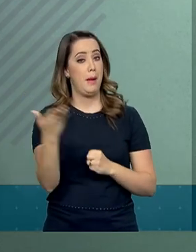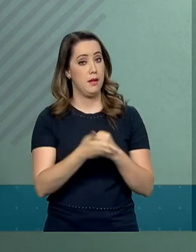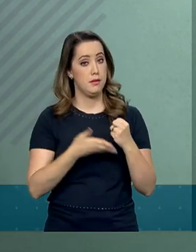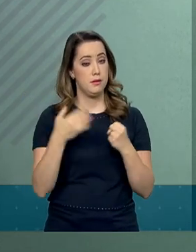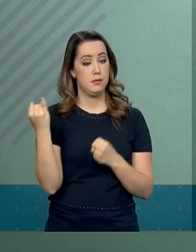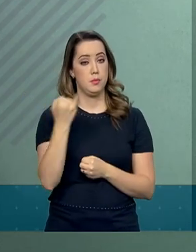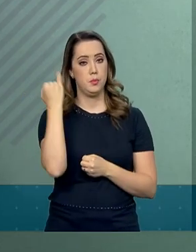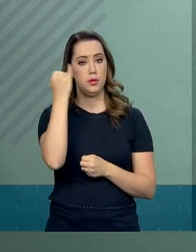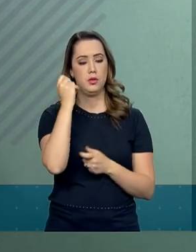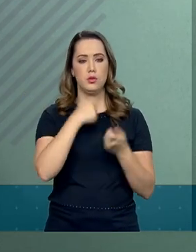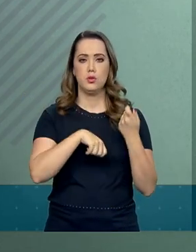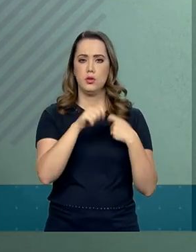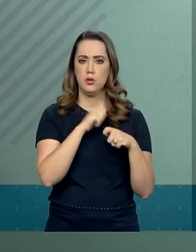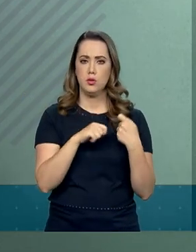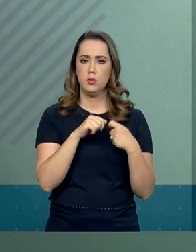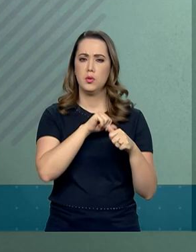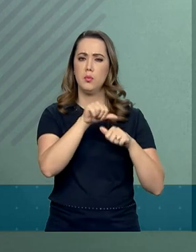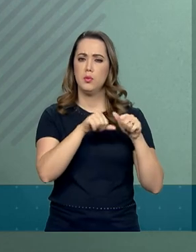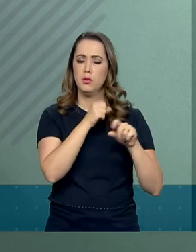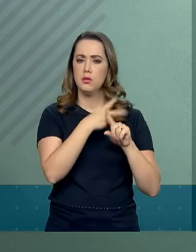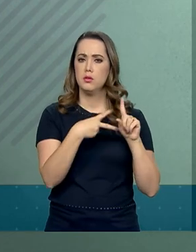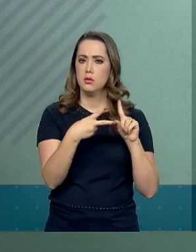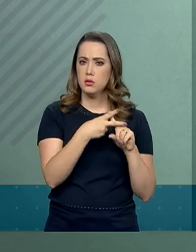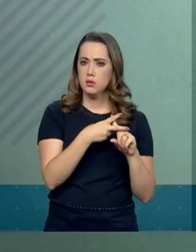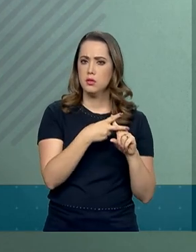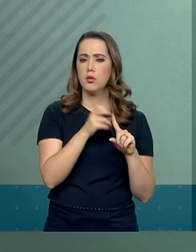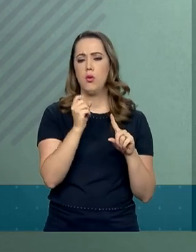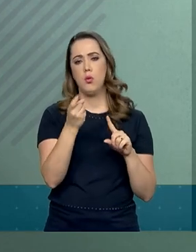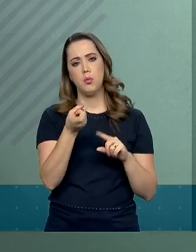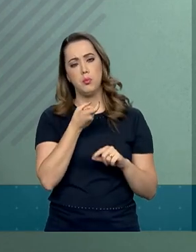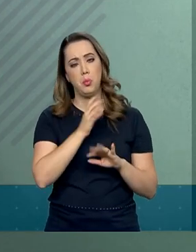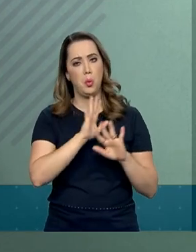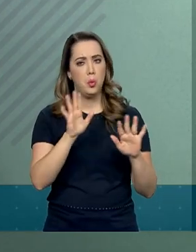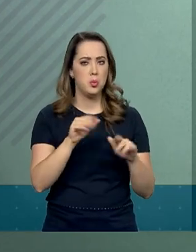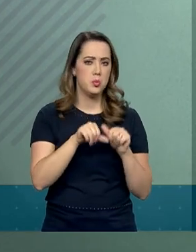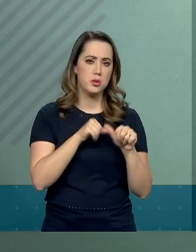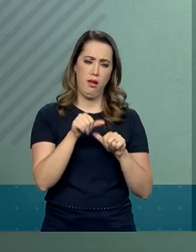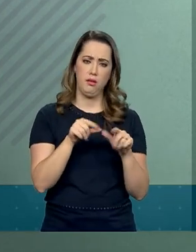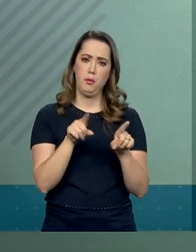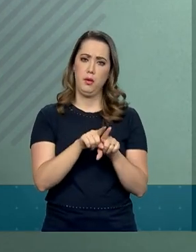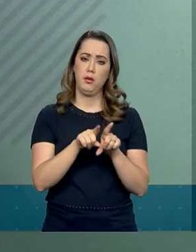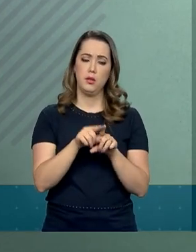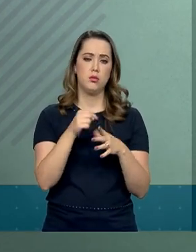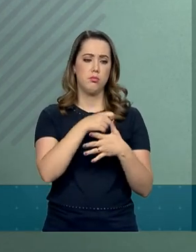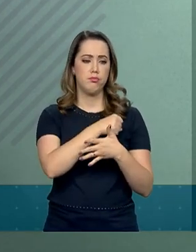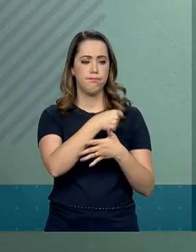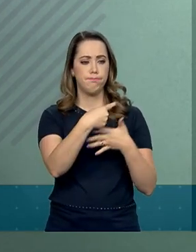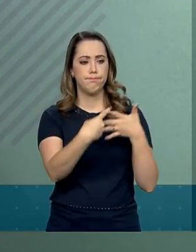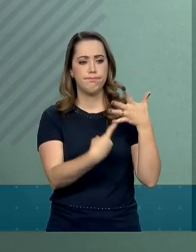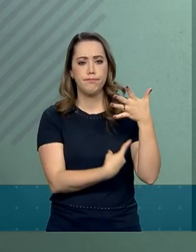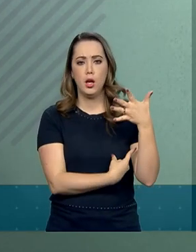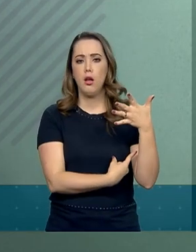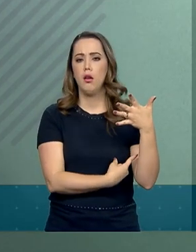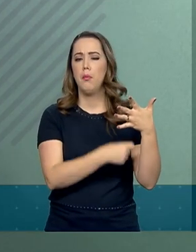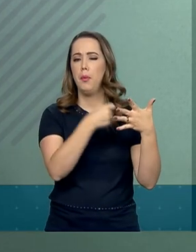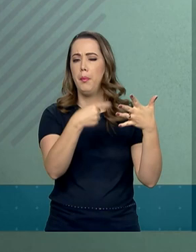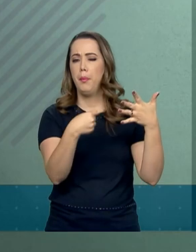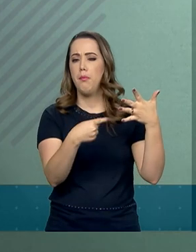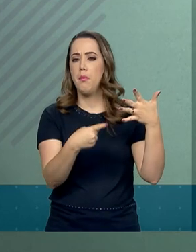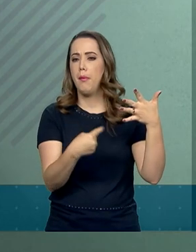da reforma da previdência e da reforma tributária desse certo esse já são pontos que nós podemos qualificar como